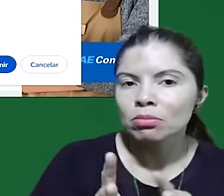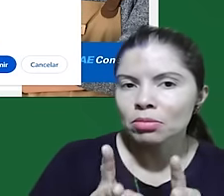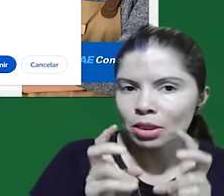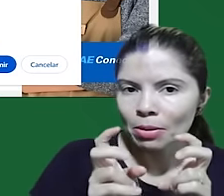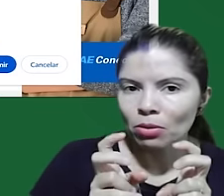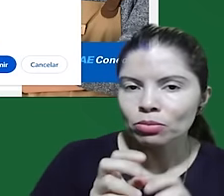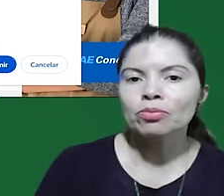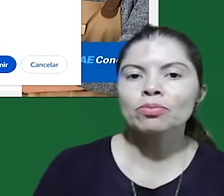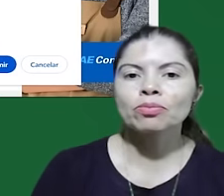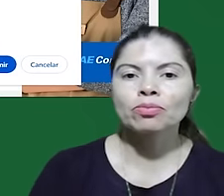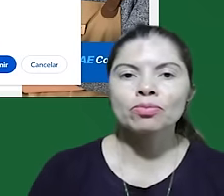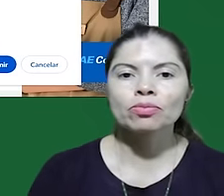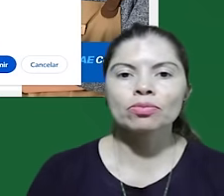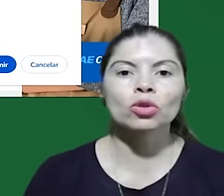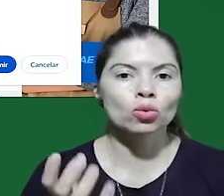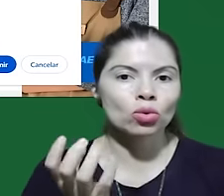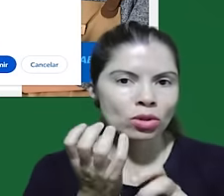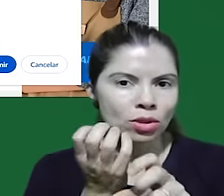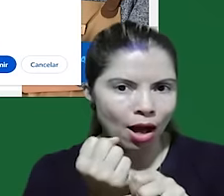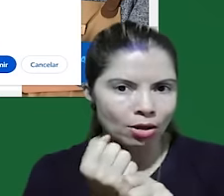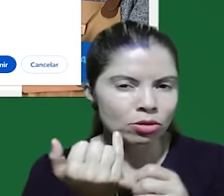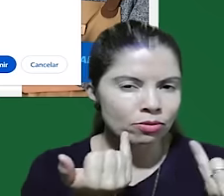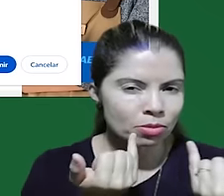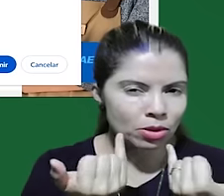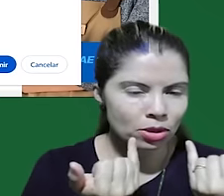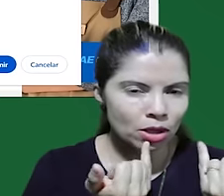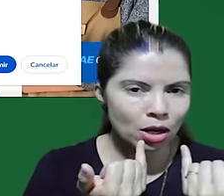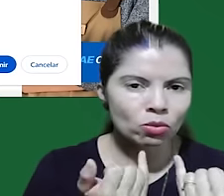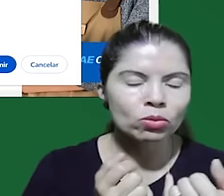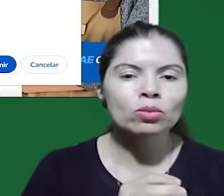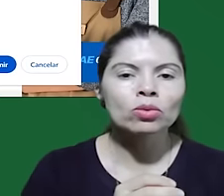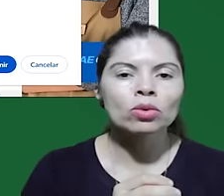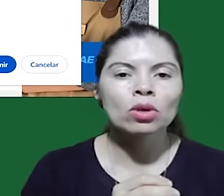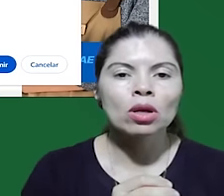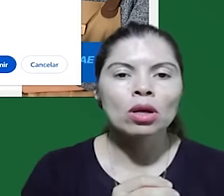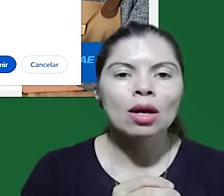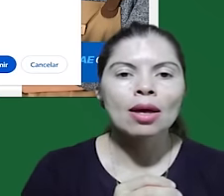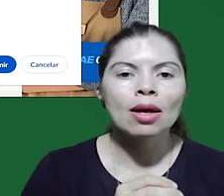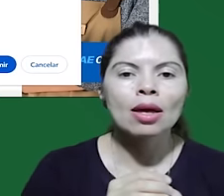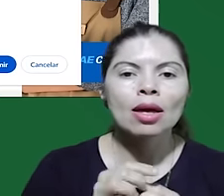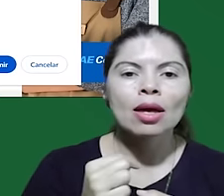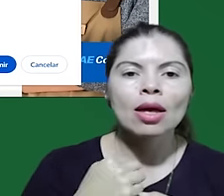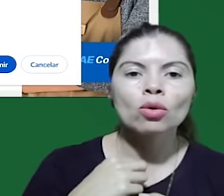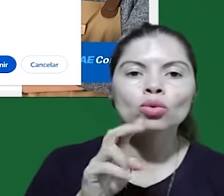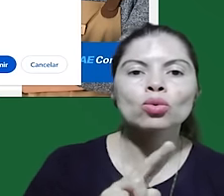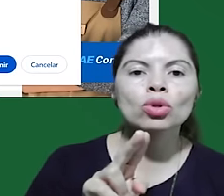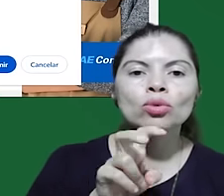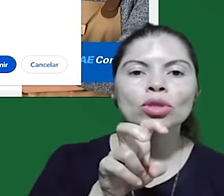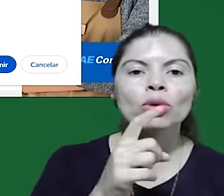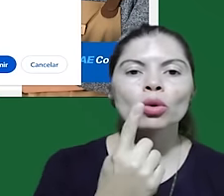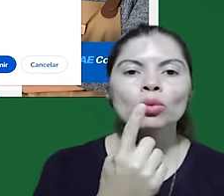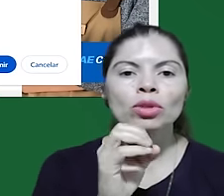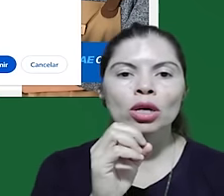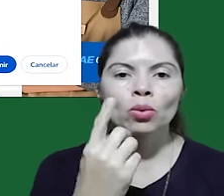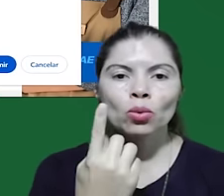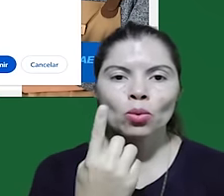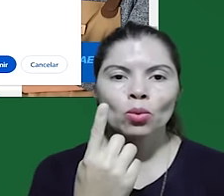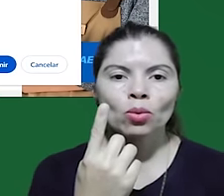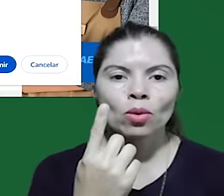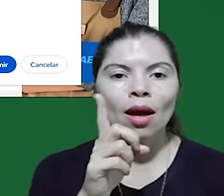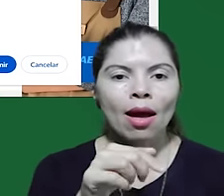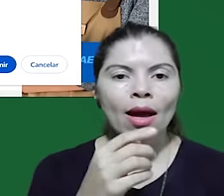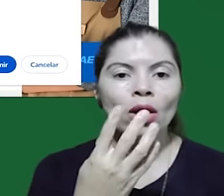autorização os dados a CST que eu tô utilizando paraa 5101 né é a 40 que é